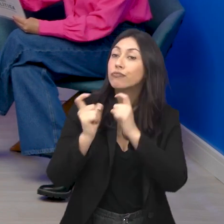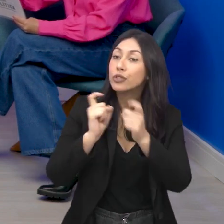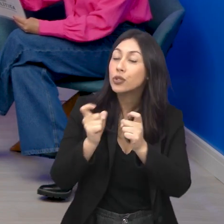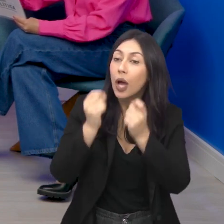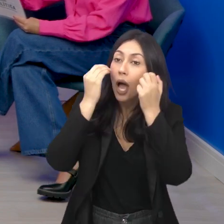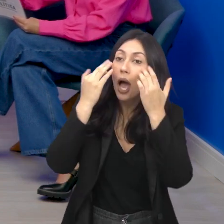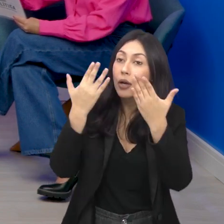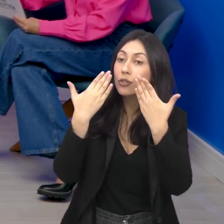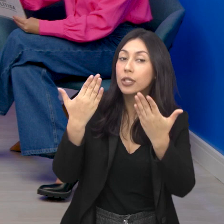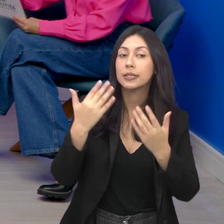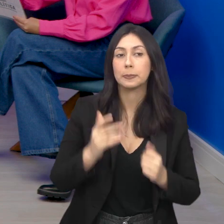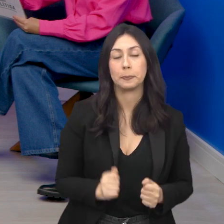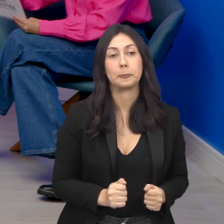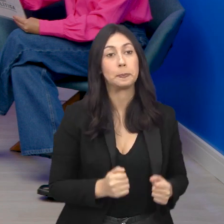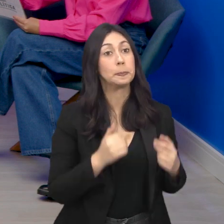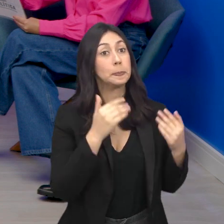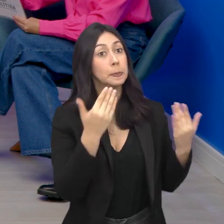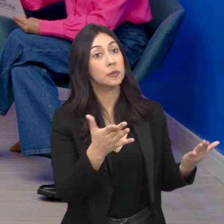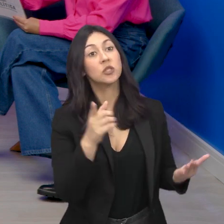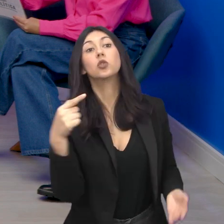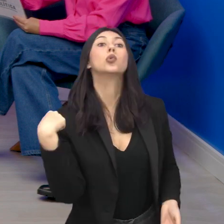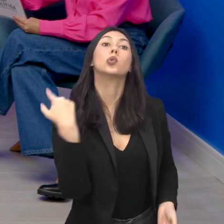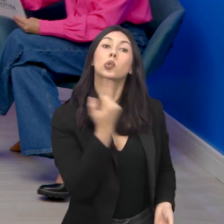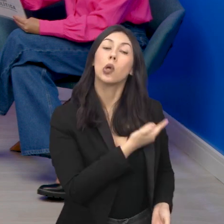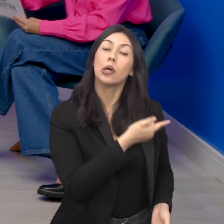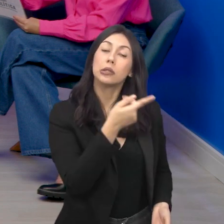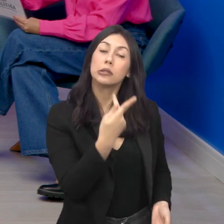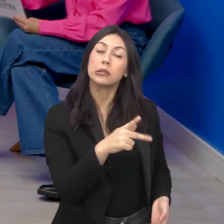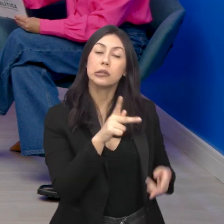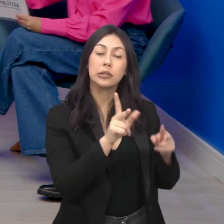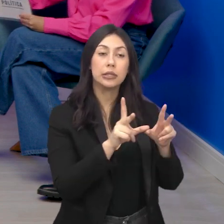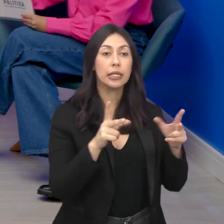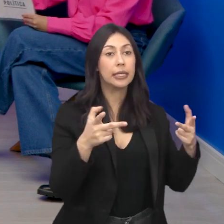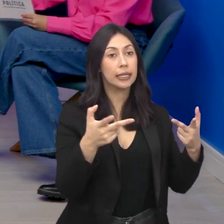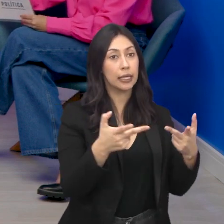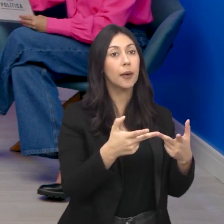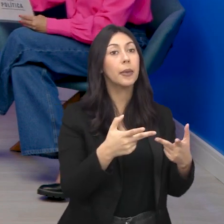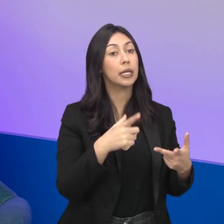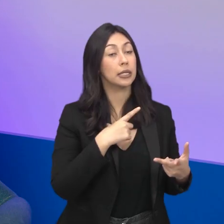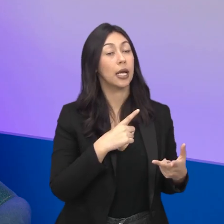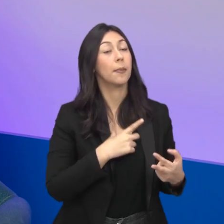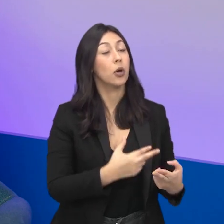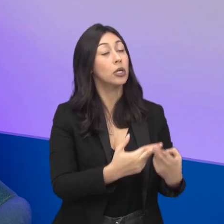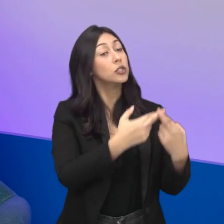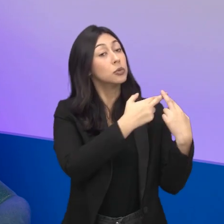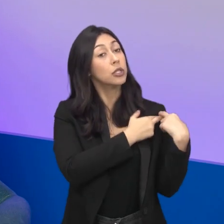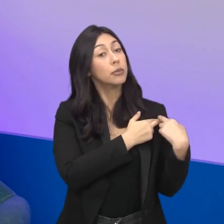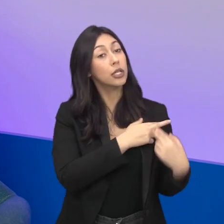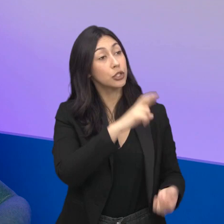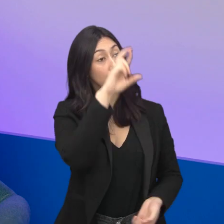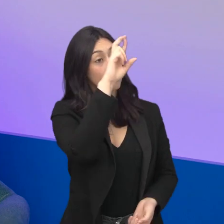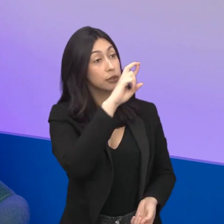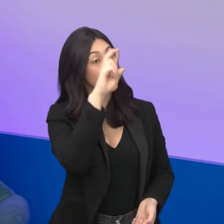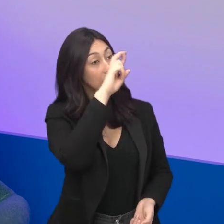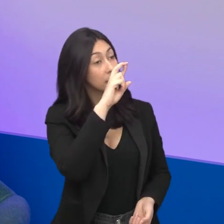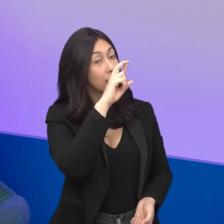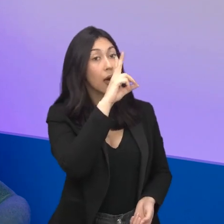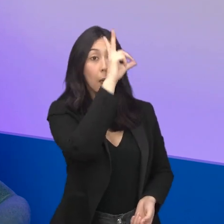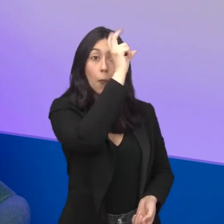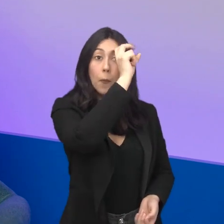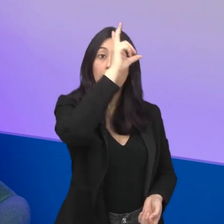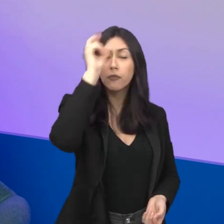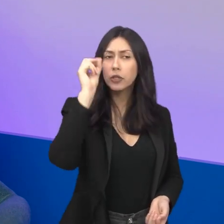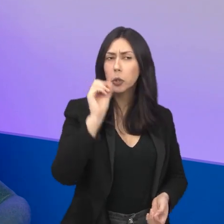por favor. Olha só, Tati, nós aqui na Câmara de Vereadores temos como atribuição fiscalizar o prefeito. Mas